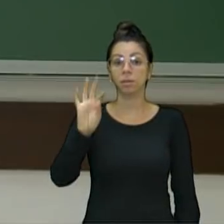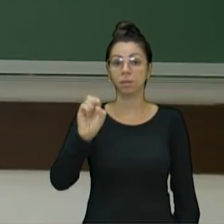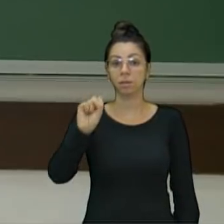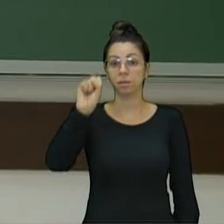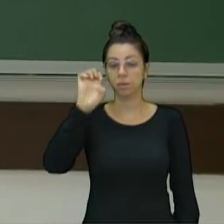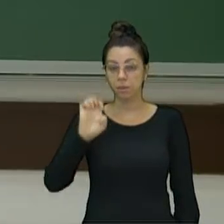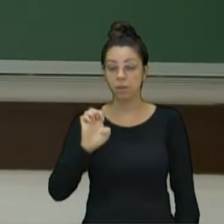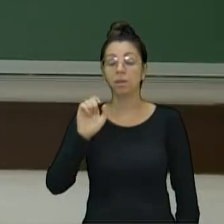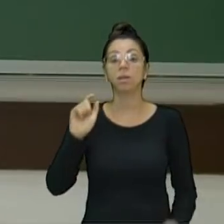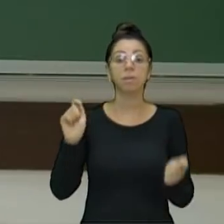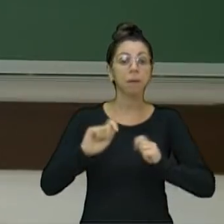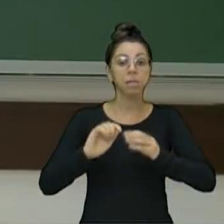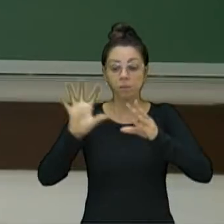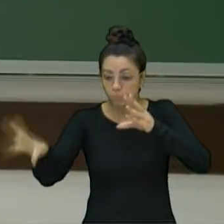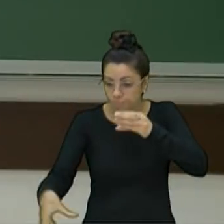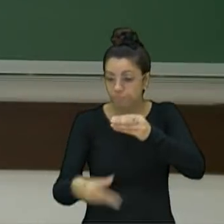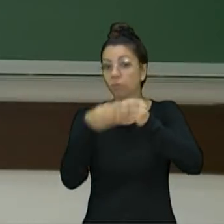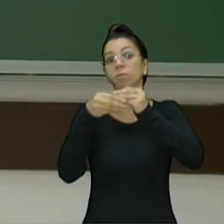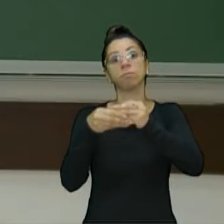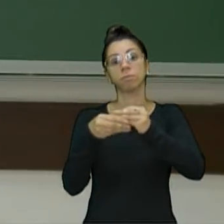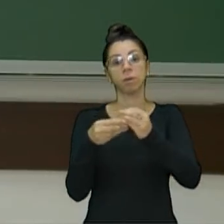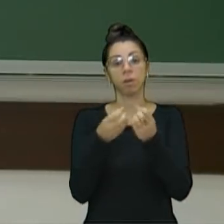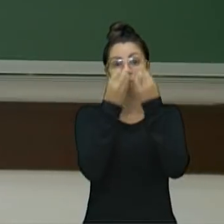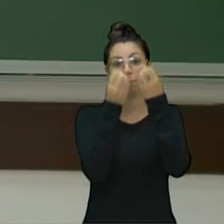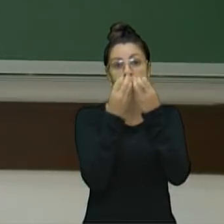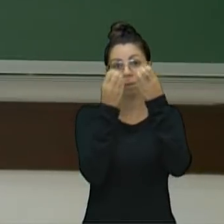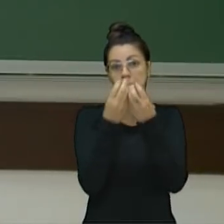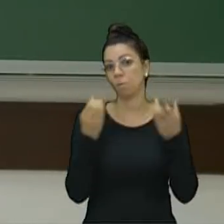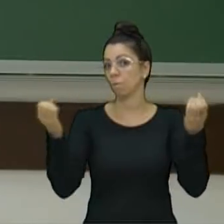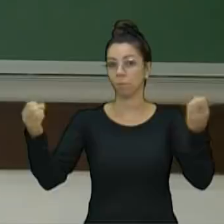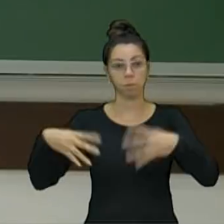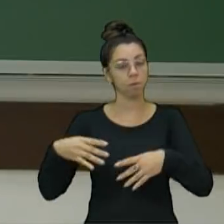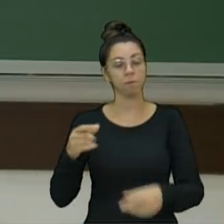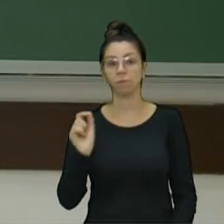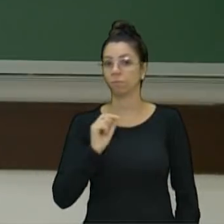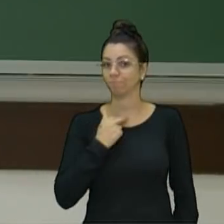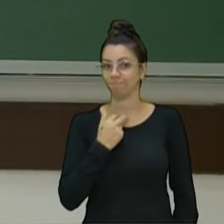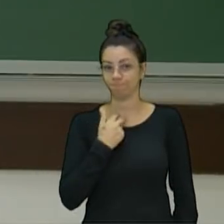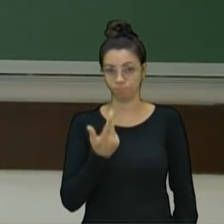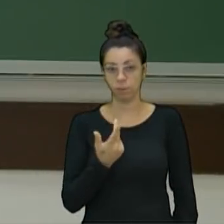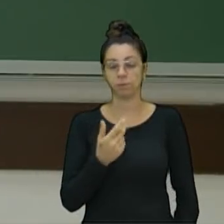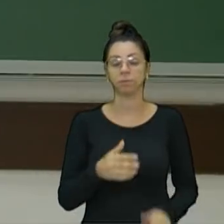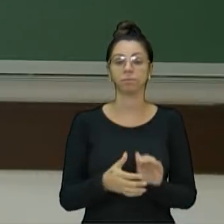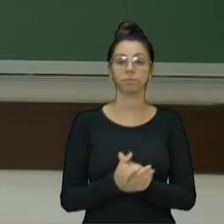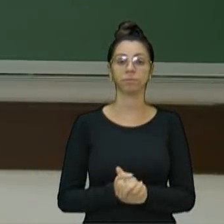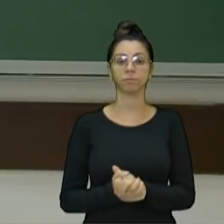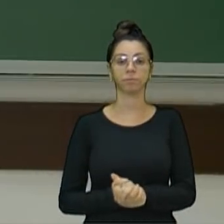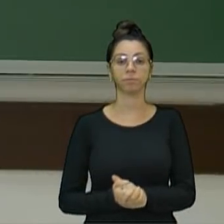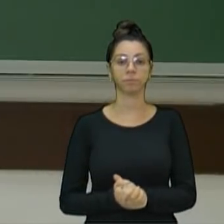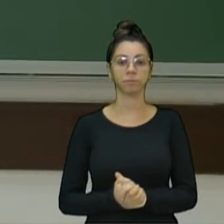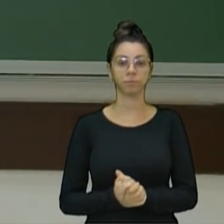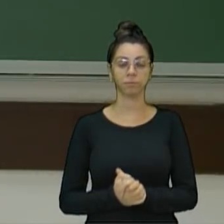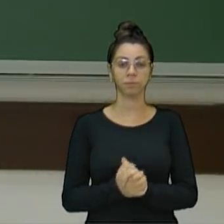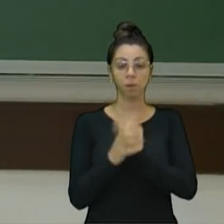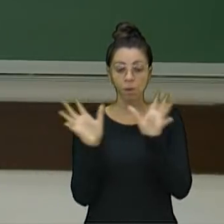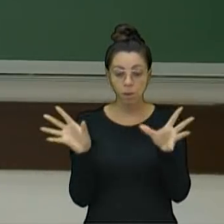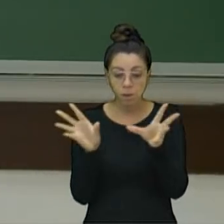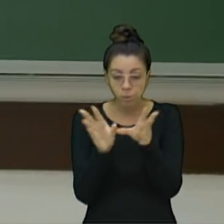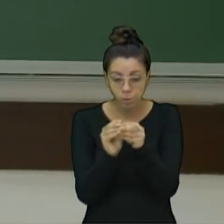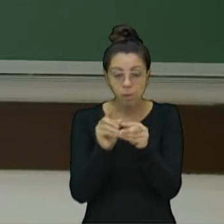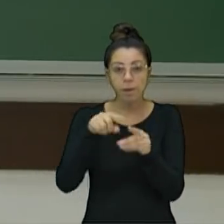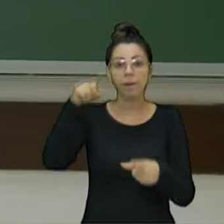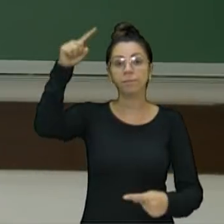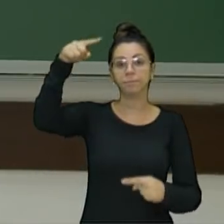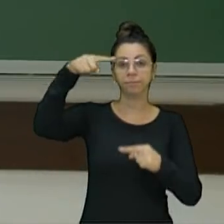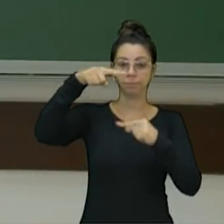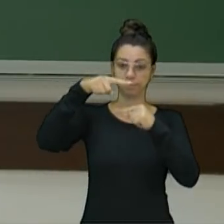mas você não vai incluir nenhuma informação ali, nem mesmo a sua opinião. O resumo é sempre mais curto do